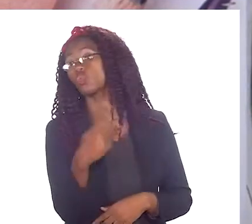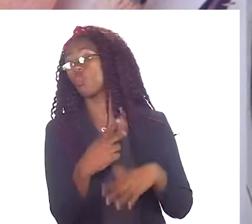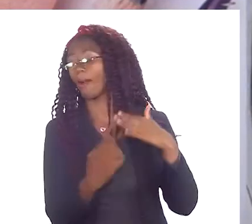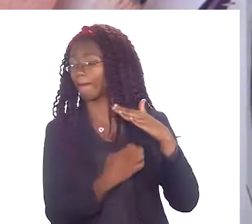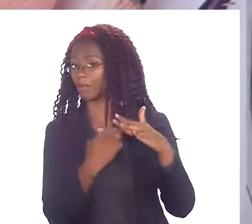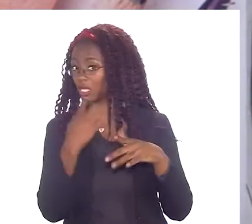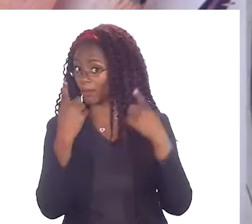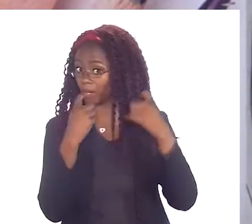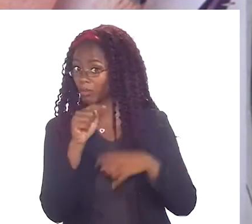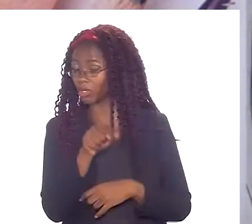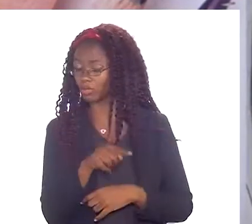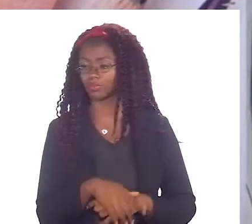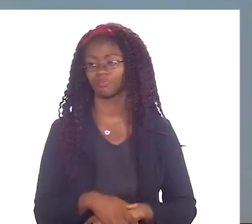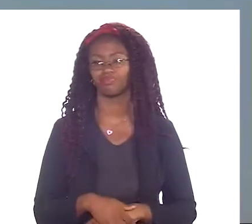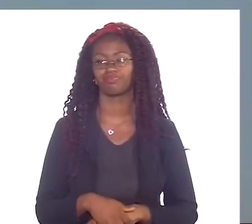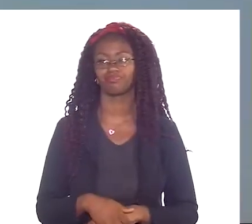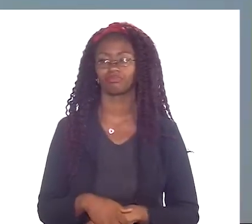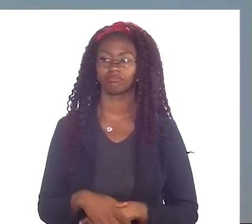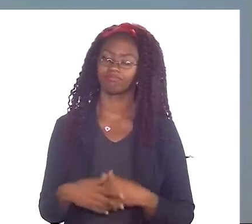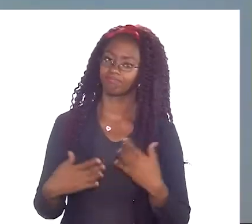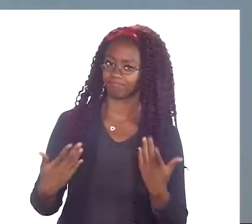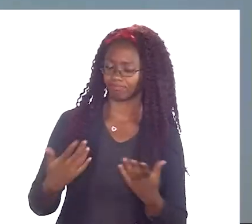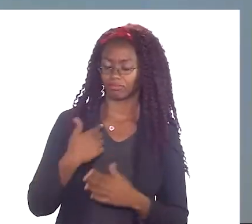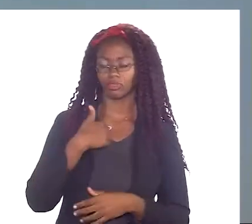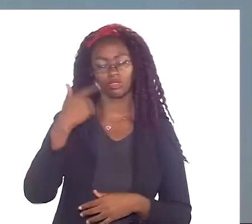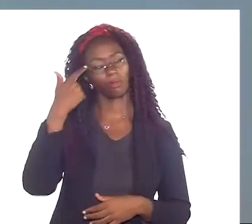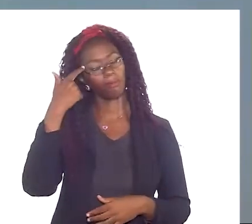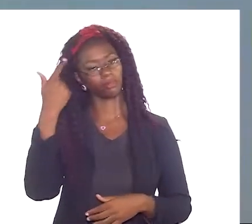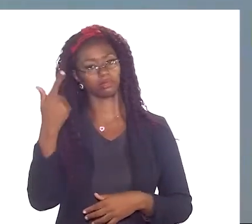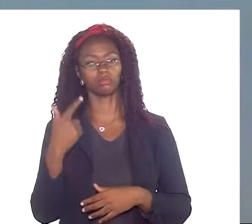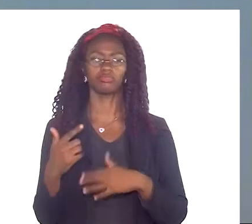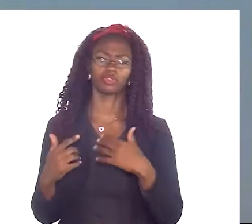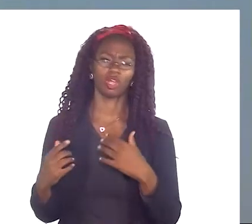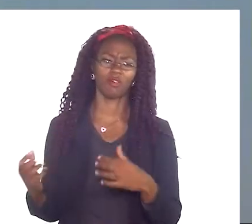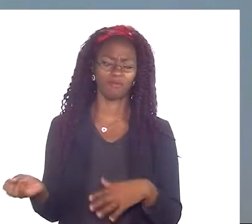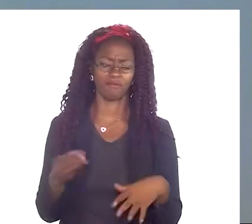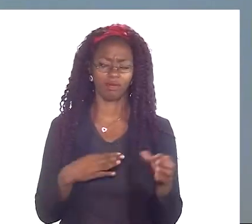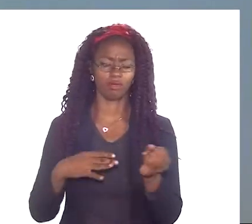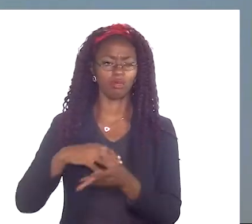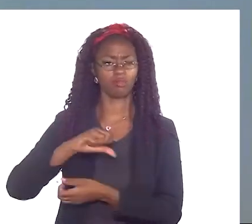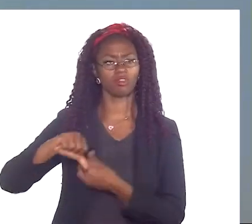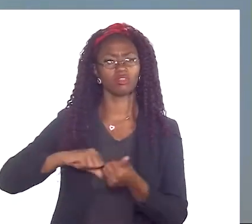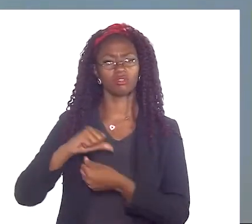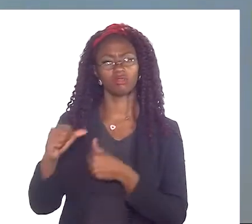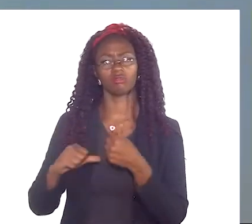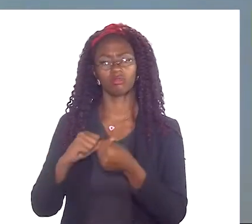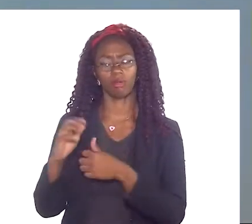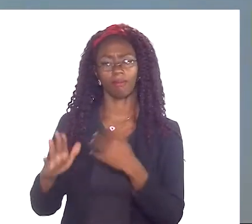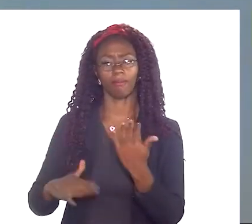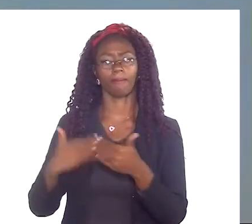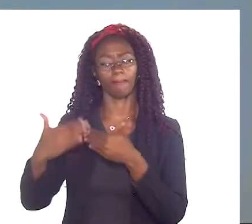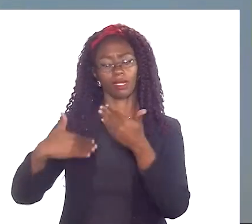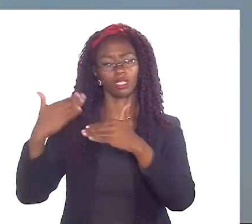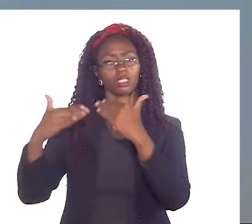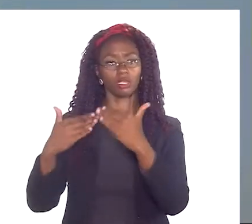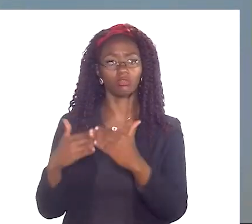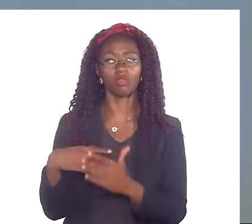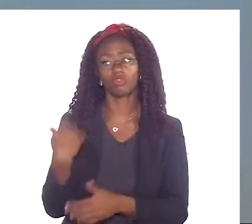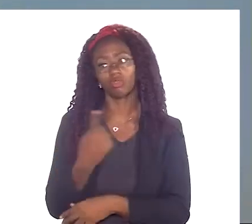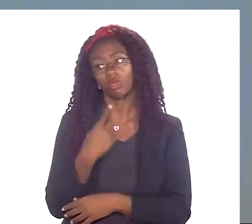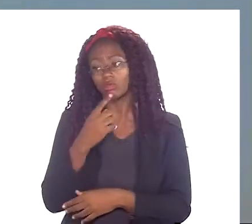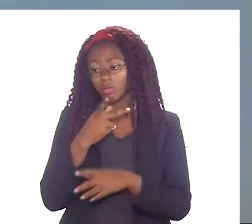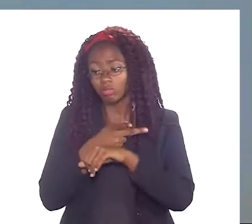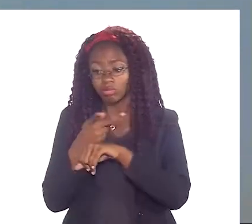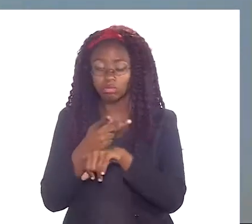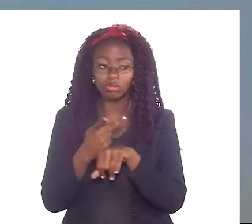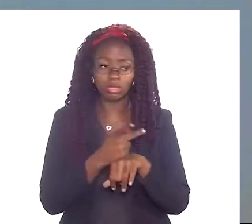sua empresa se preocupa com isso? Eu penso assim, com a evolução do processo, sim, a gente vai buscar o conhecimento dos